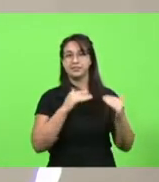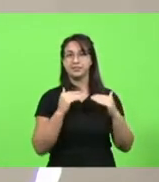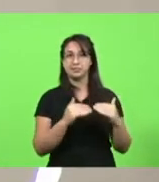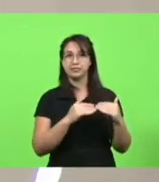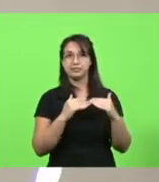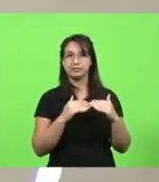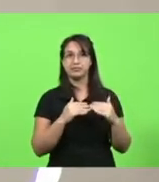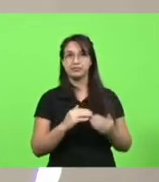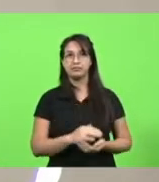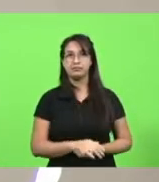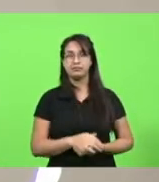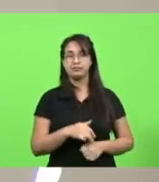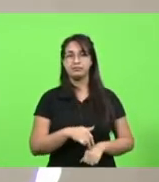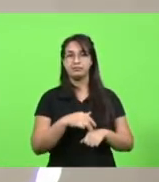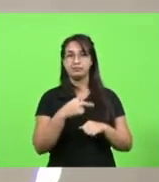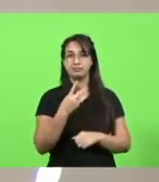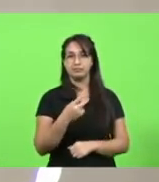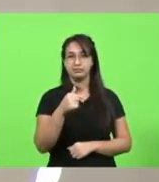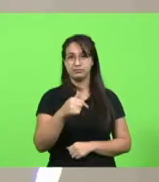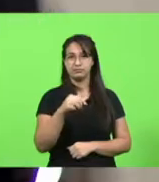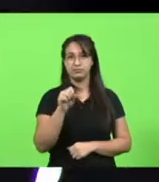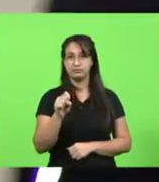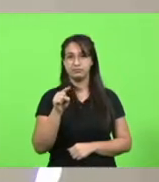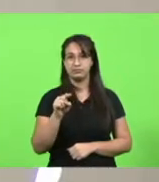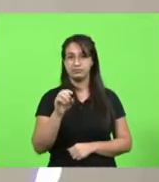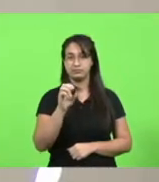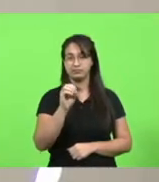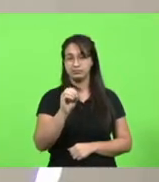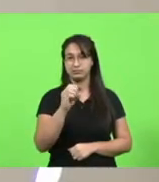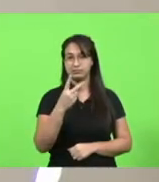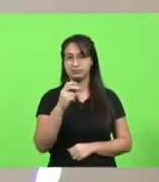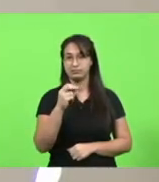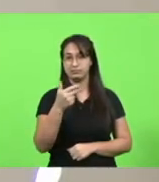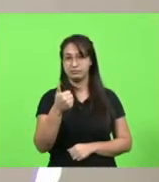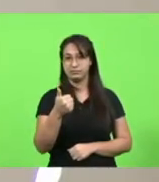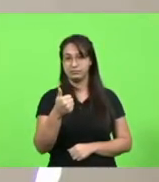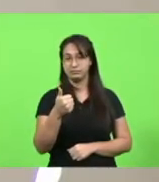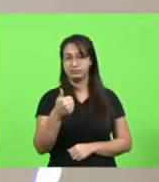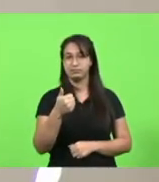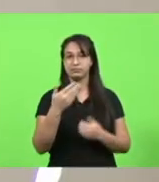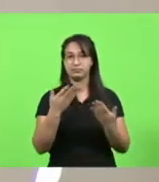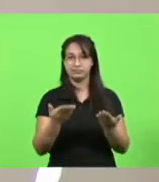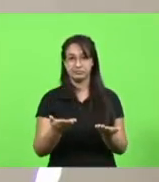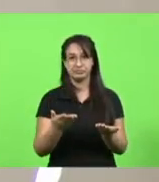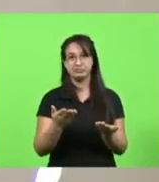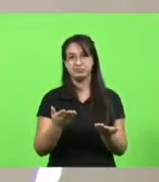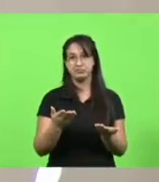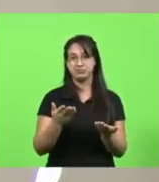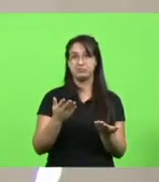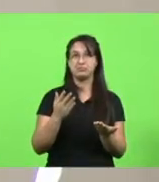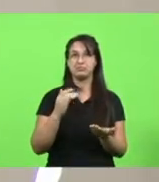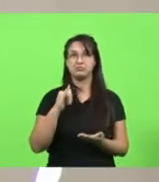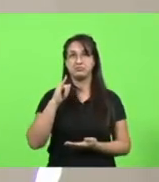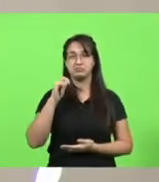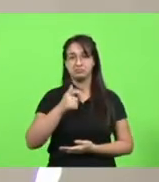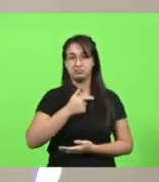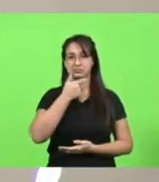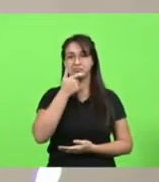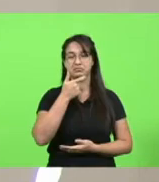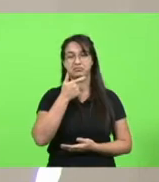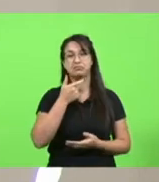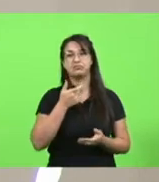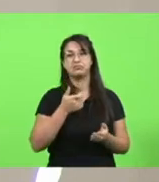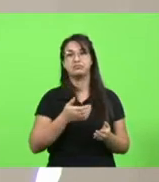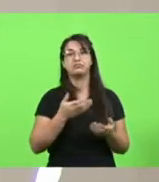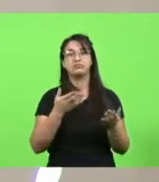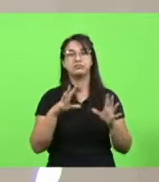por unanimidade, moção 278.0/2021, autoria deputado Jerry Comper, apelando ao presidente do Conselho Diretor da Anatel pela